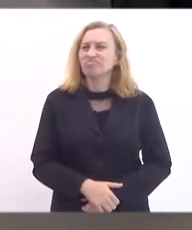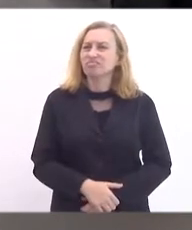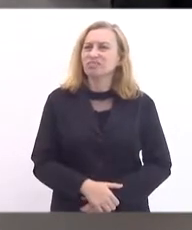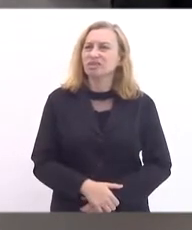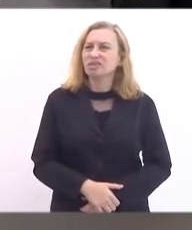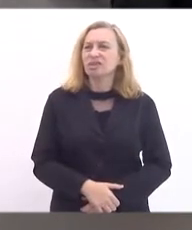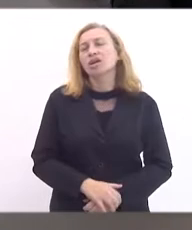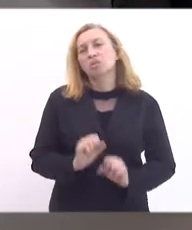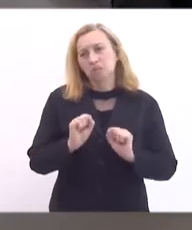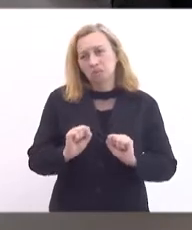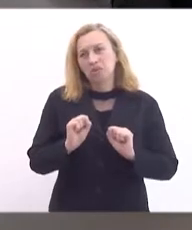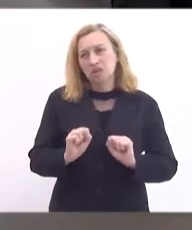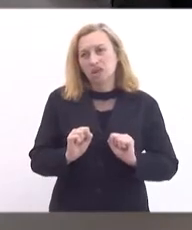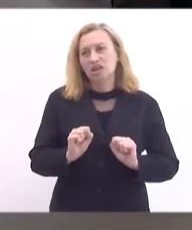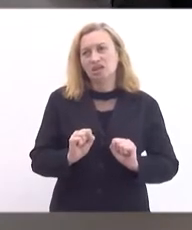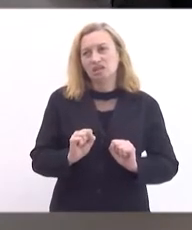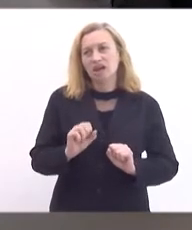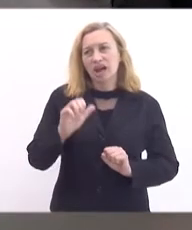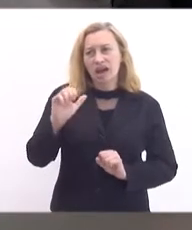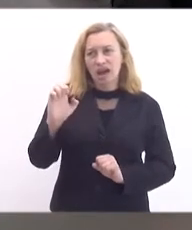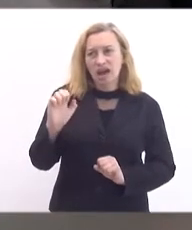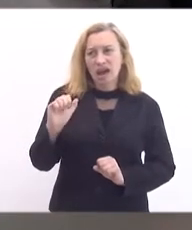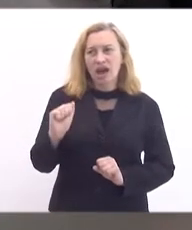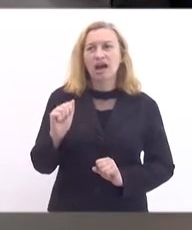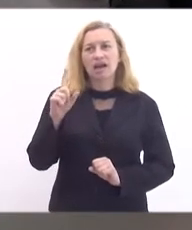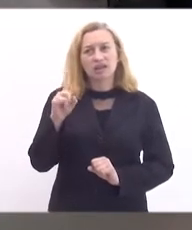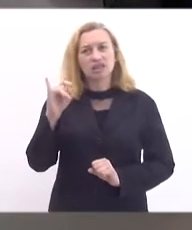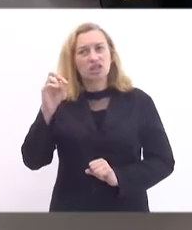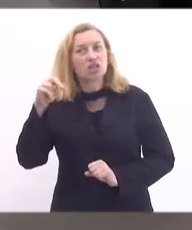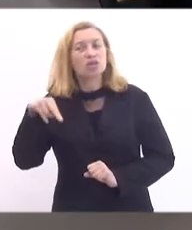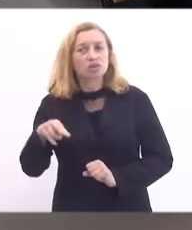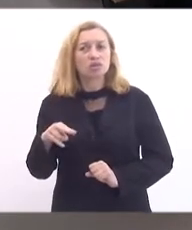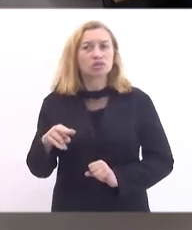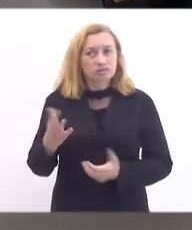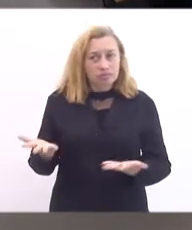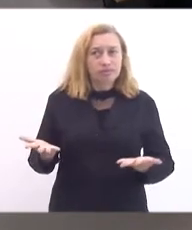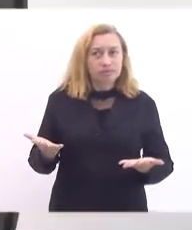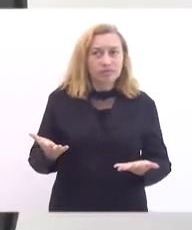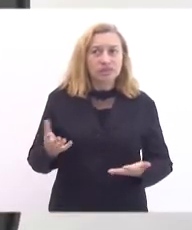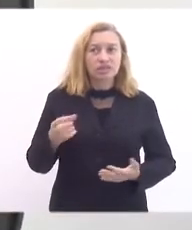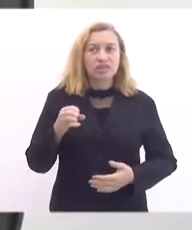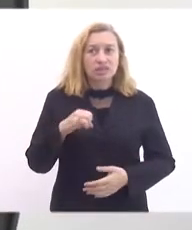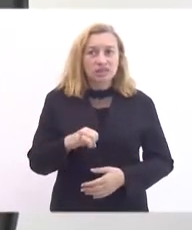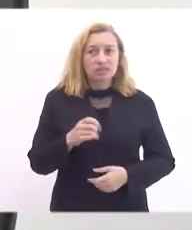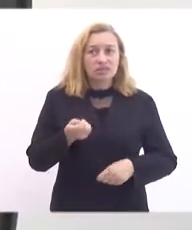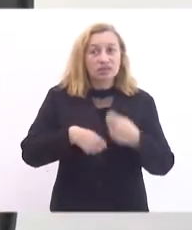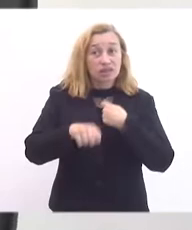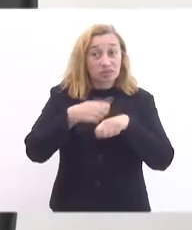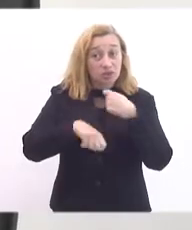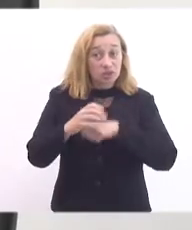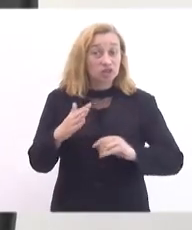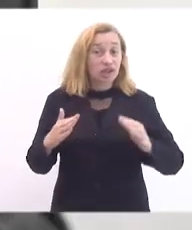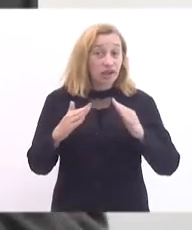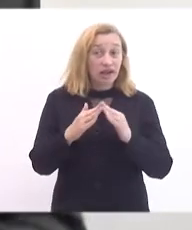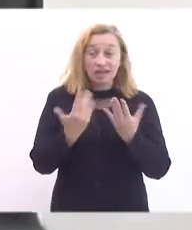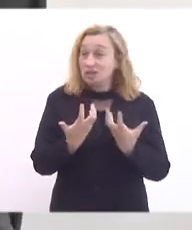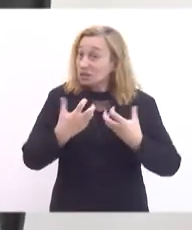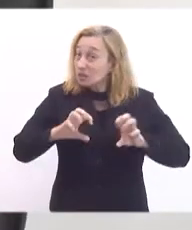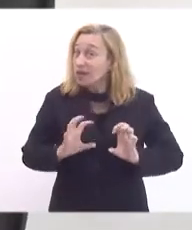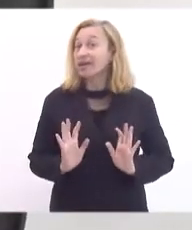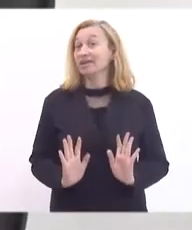talvez pudesse né aladilson Se a gente fosse se a gente também fosse administrar a casa que eu não